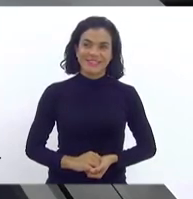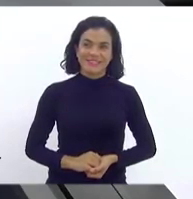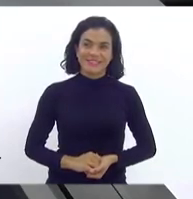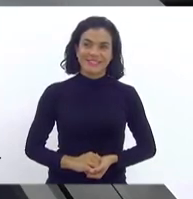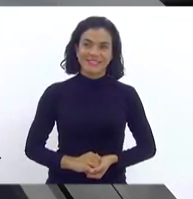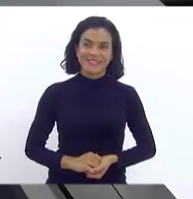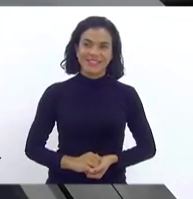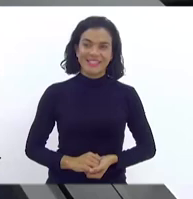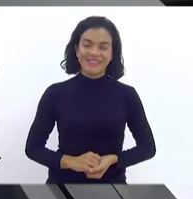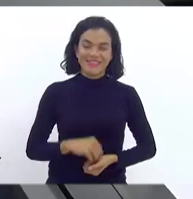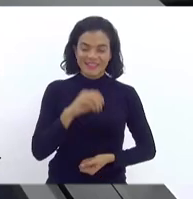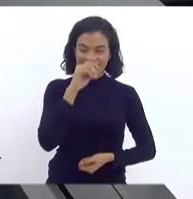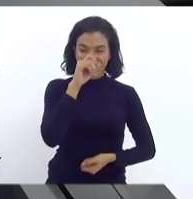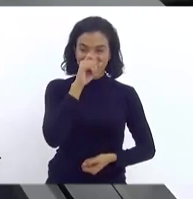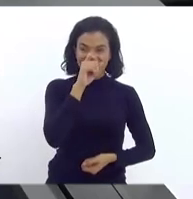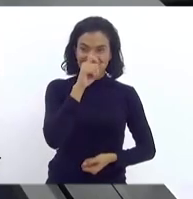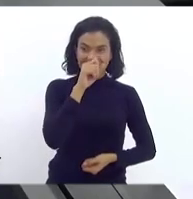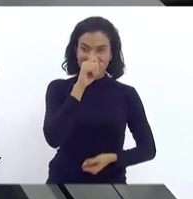Dali.